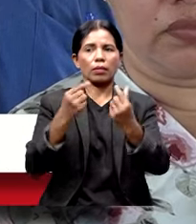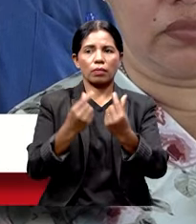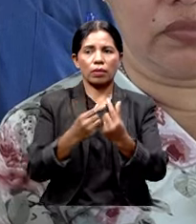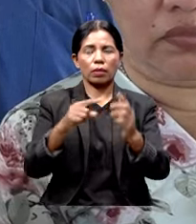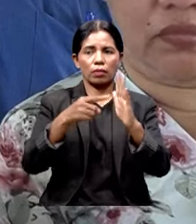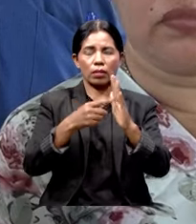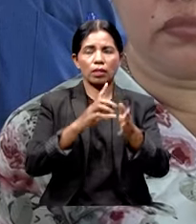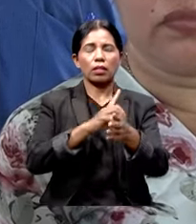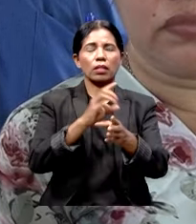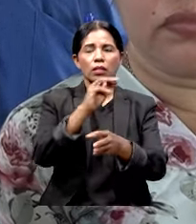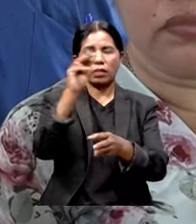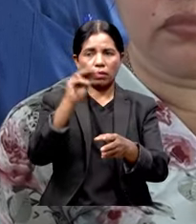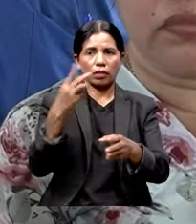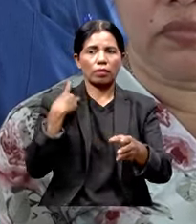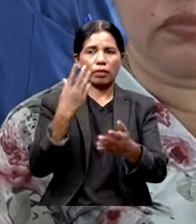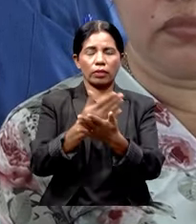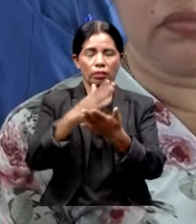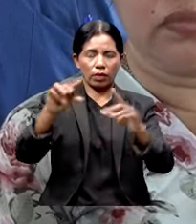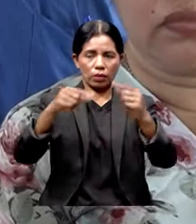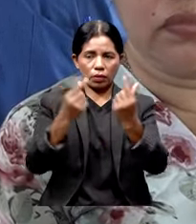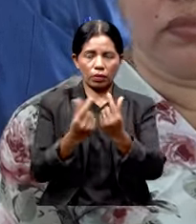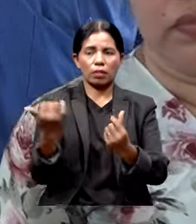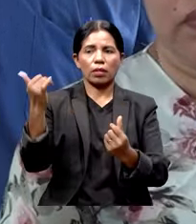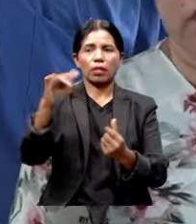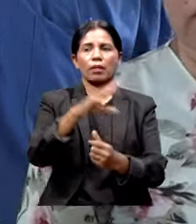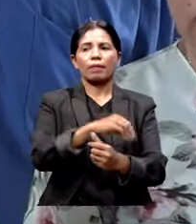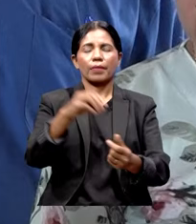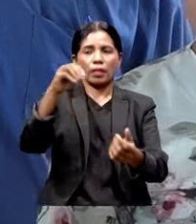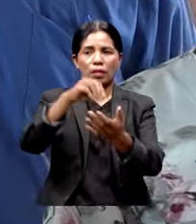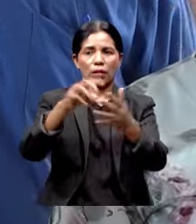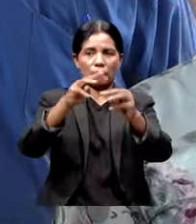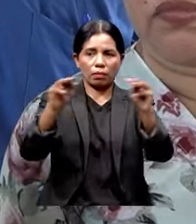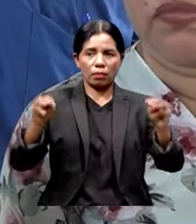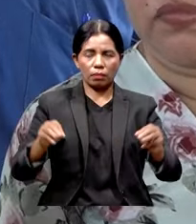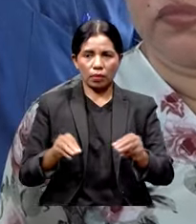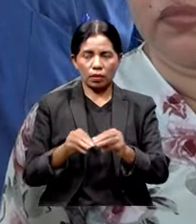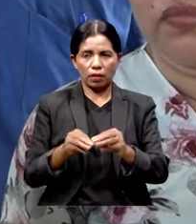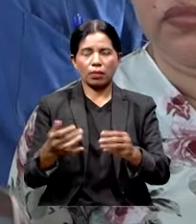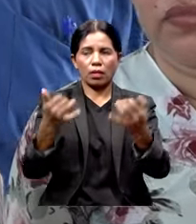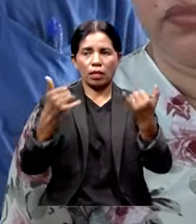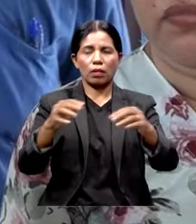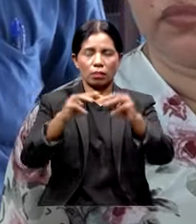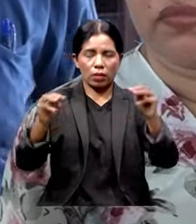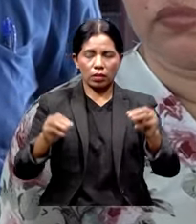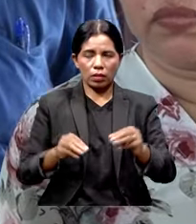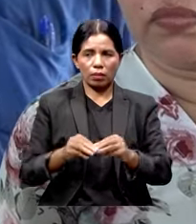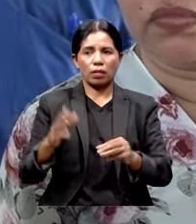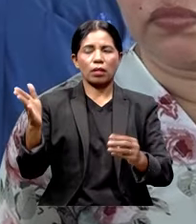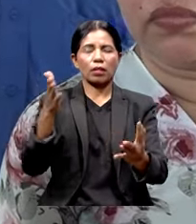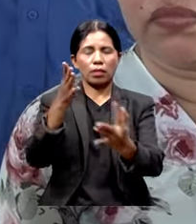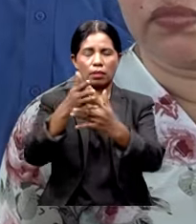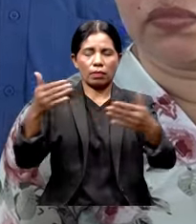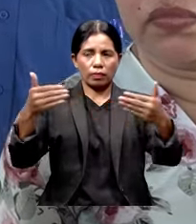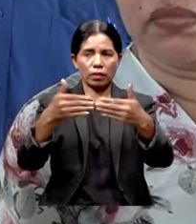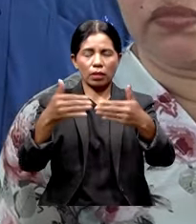fali a segunda feira amne se fa fali equipa sira destinado ba municípios. Agora, município de Nueva Matama é fronteira,